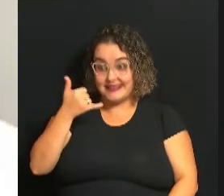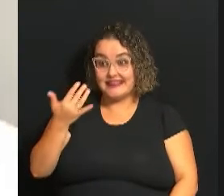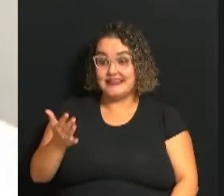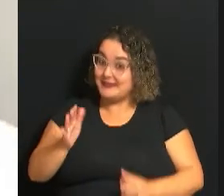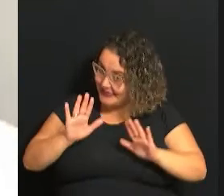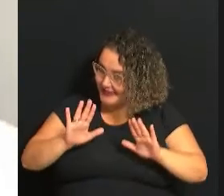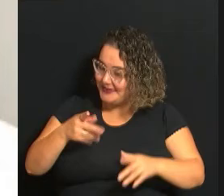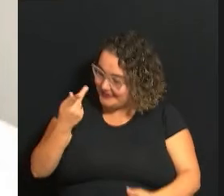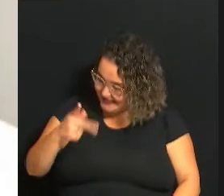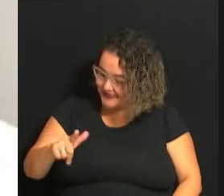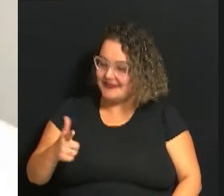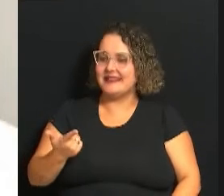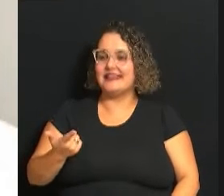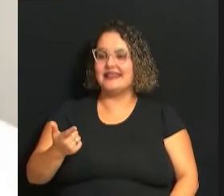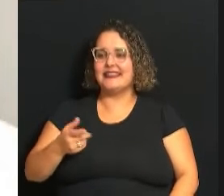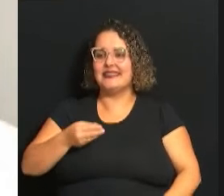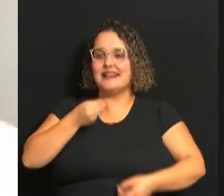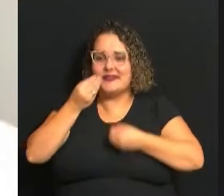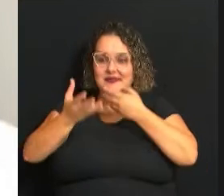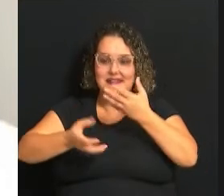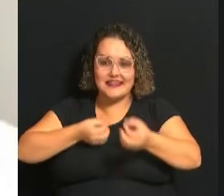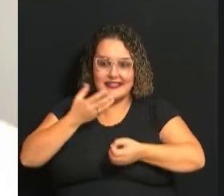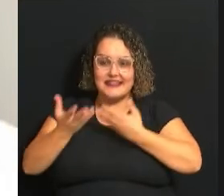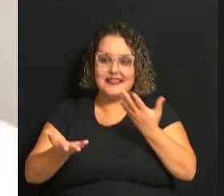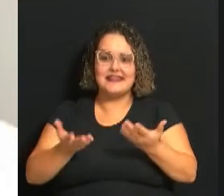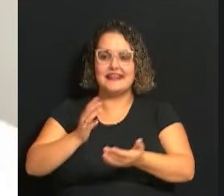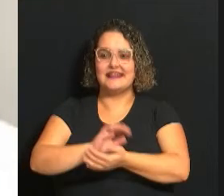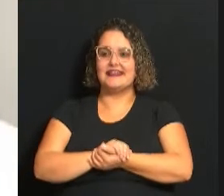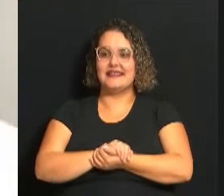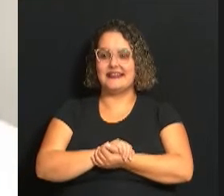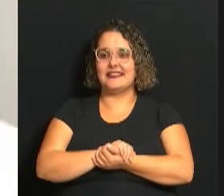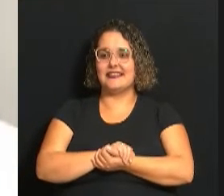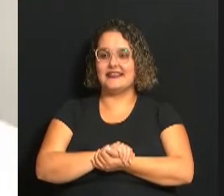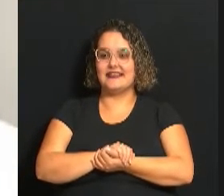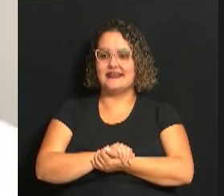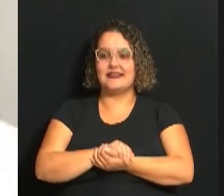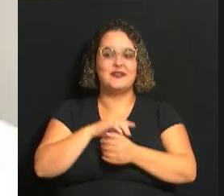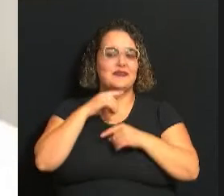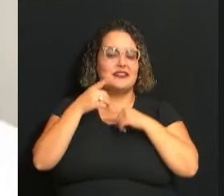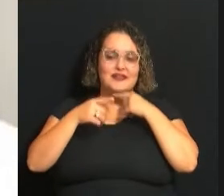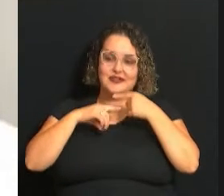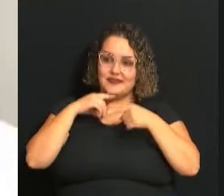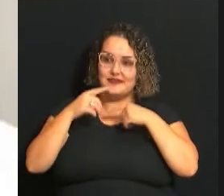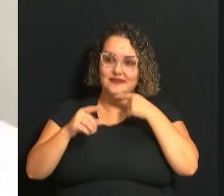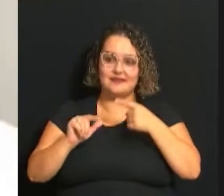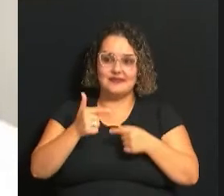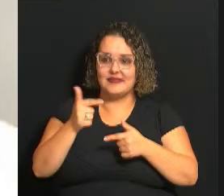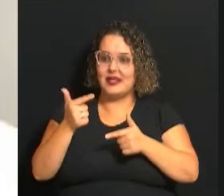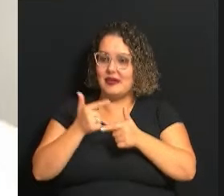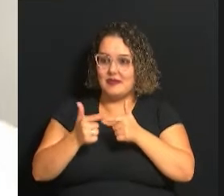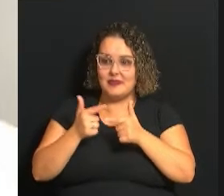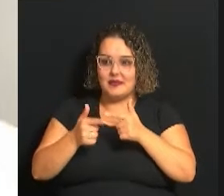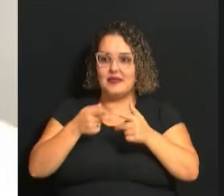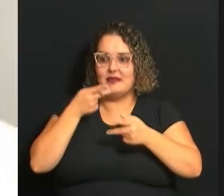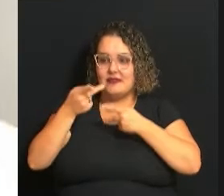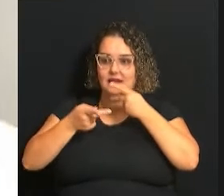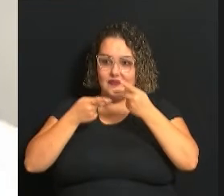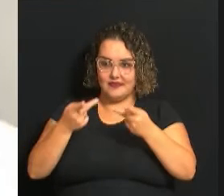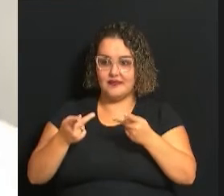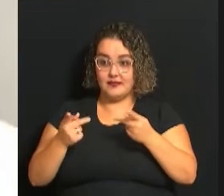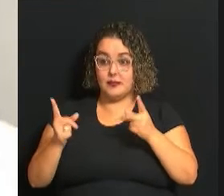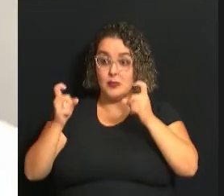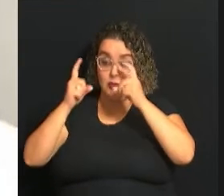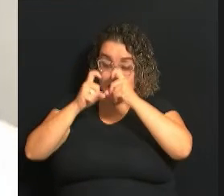lá, vamos tentar passar o que eu puder. Enfim, o que o pessoal tiver de dúvidas, eu não tenho problema algum de falar sobre o desafio que eu